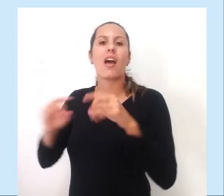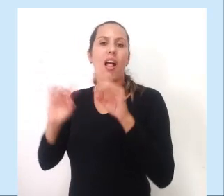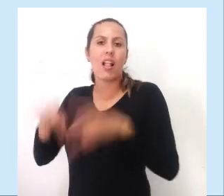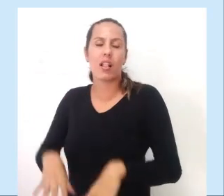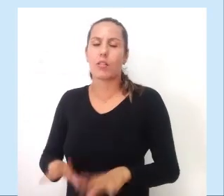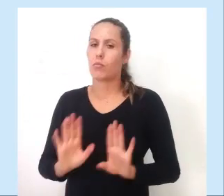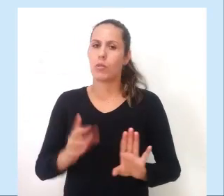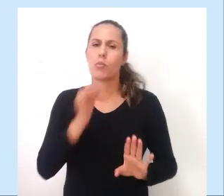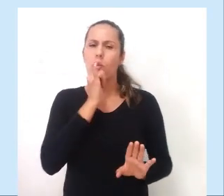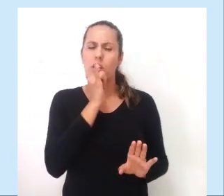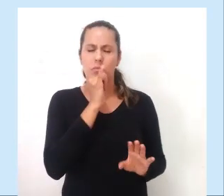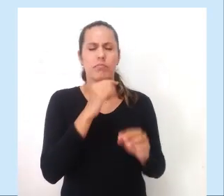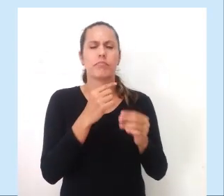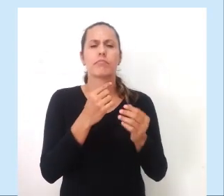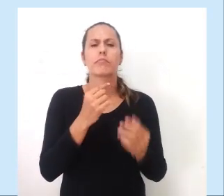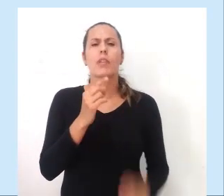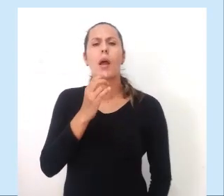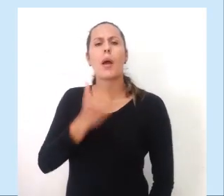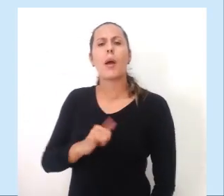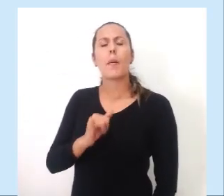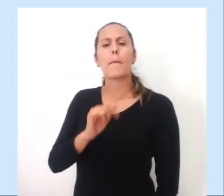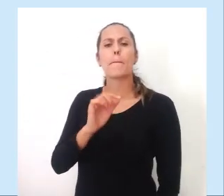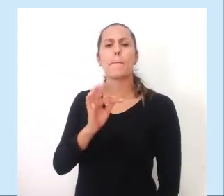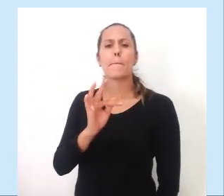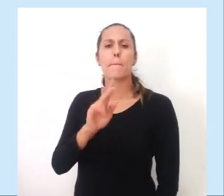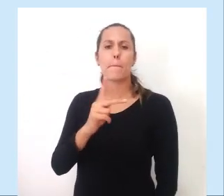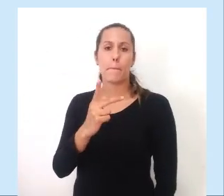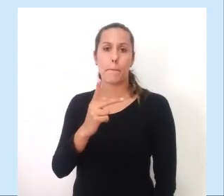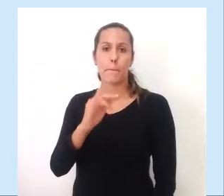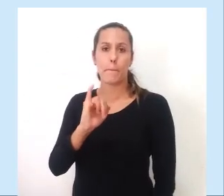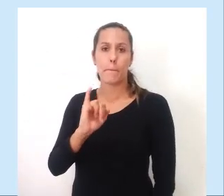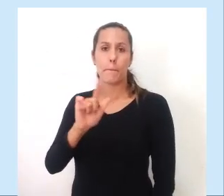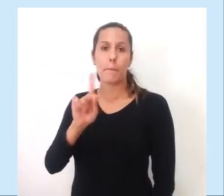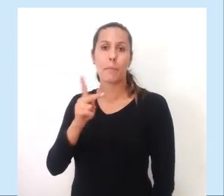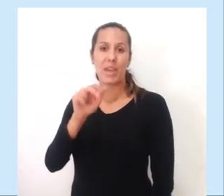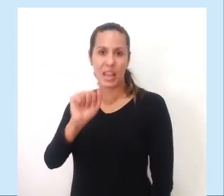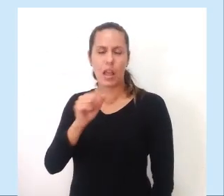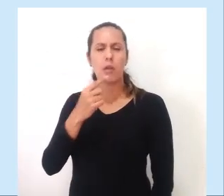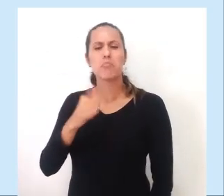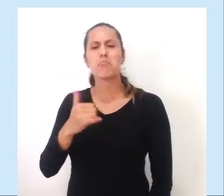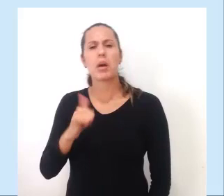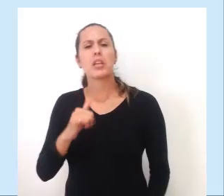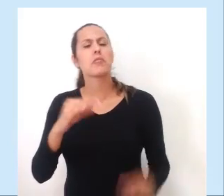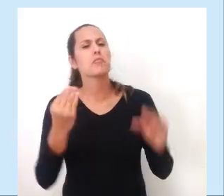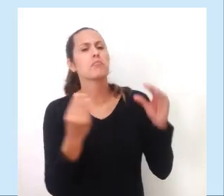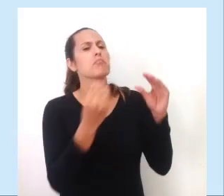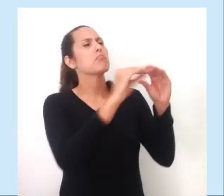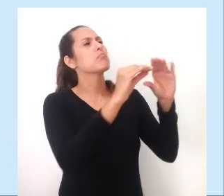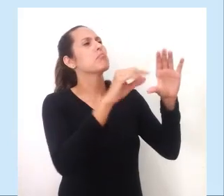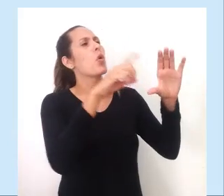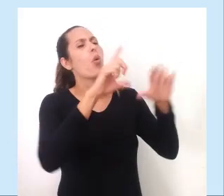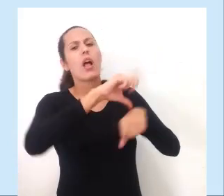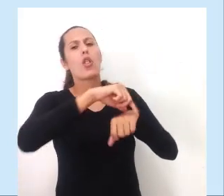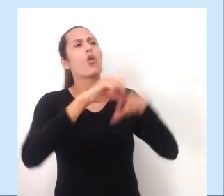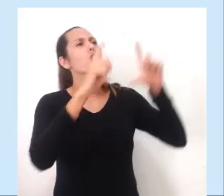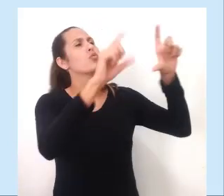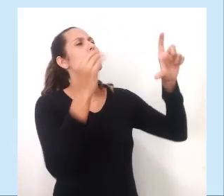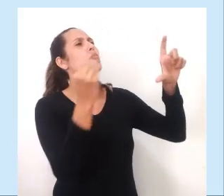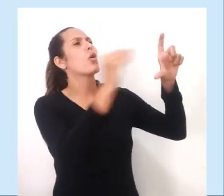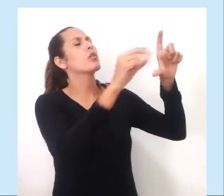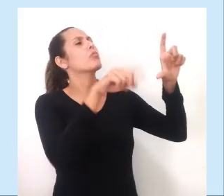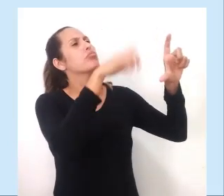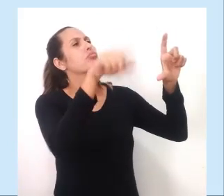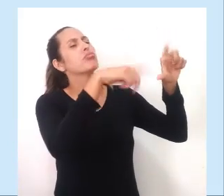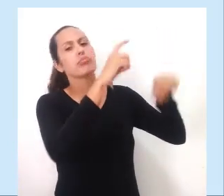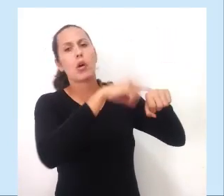pilha. Vamos lá. A gente usa a pilha para ligar o relógio da nossa casa, da parede. Sendo